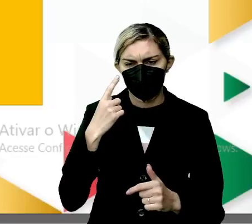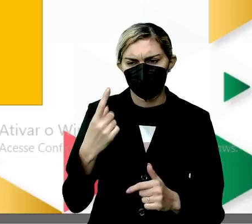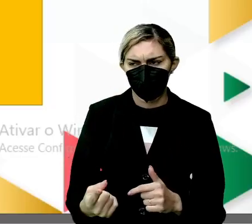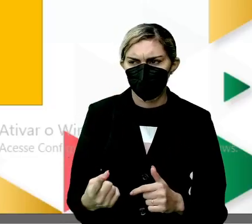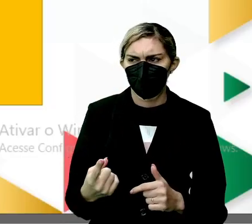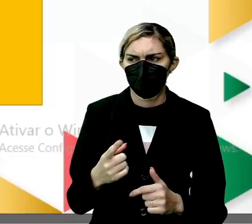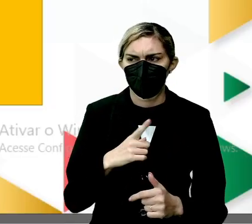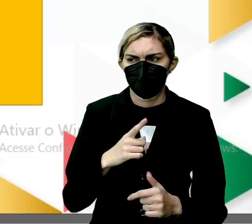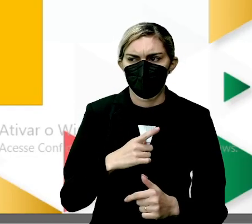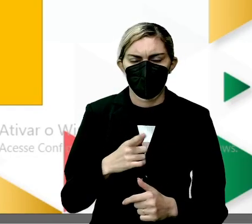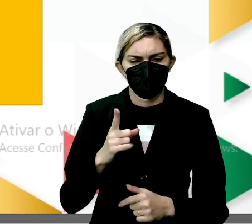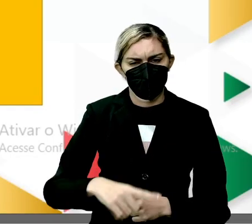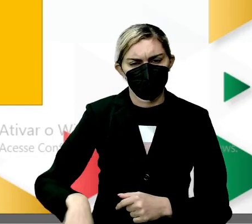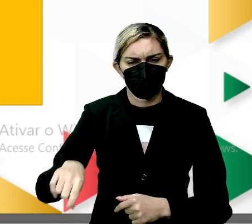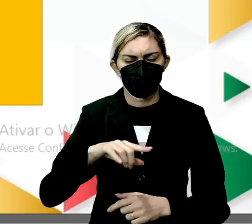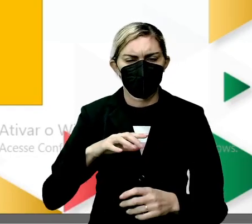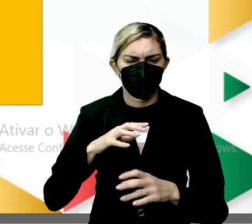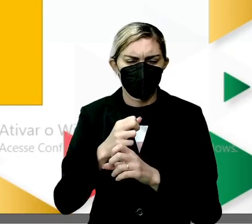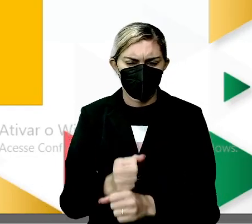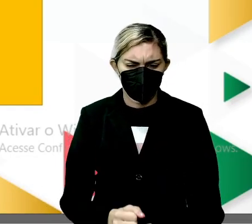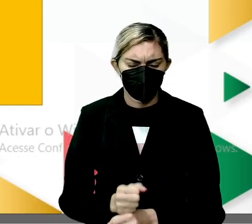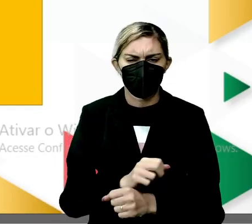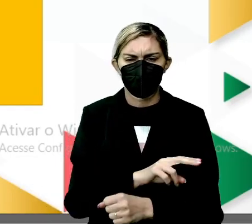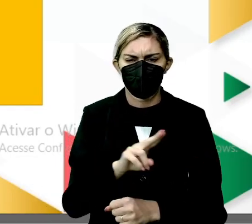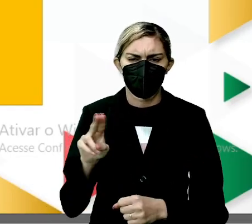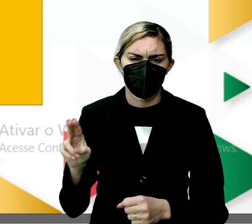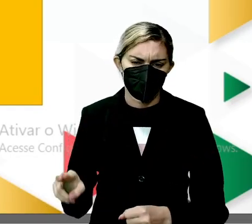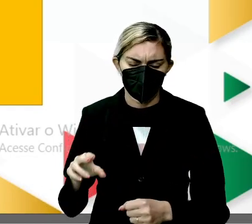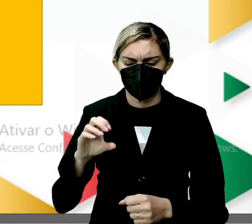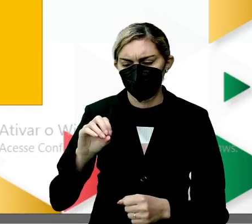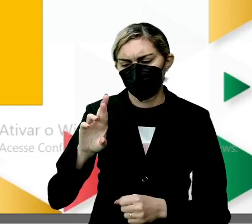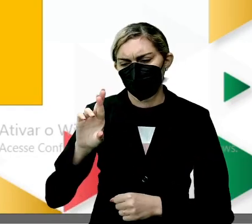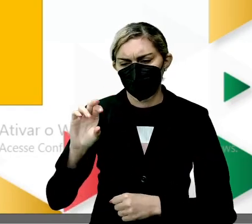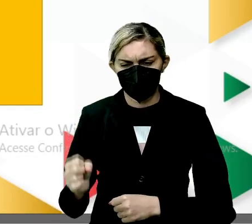aqui. Somam-se ainda as chamadas